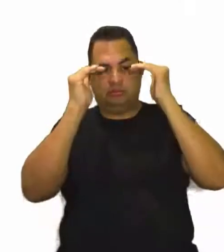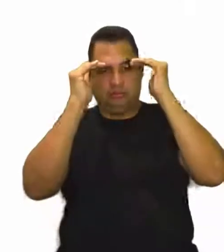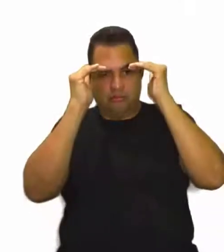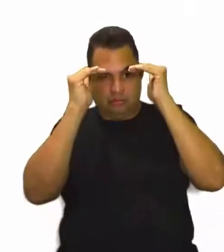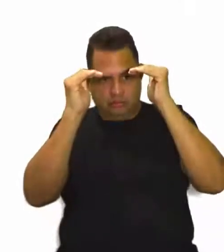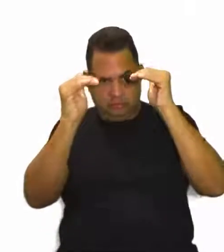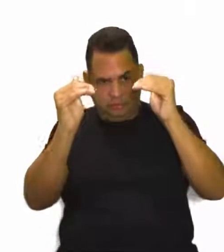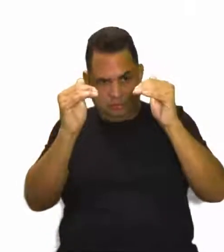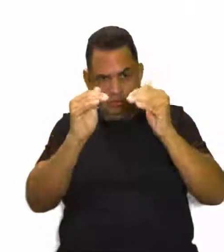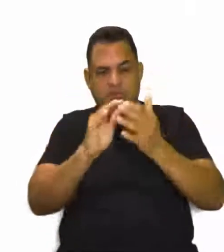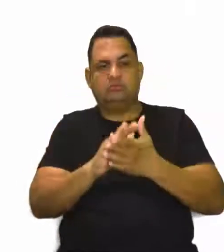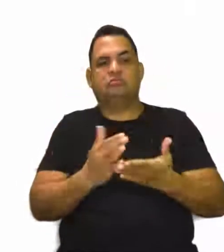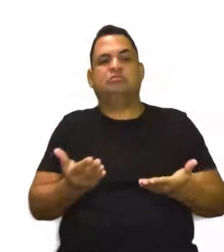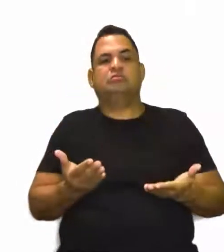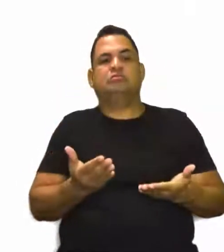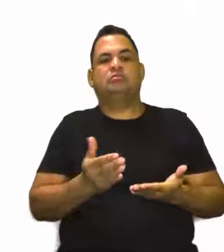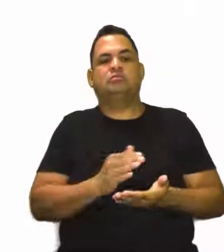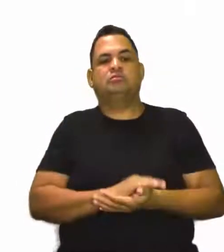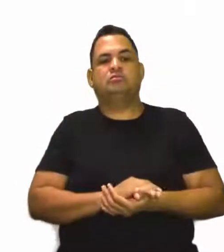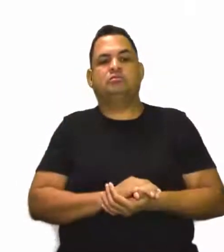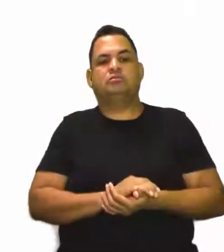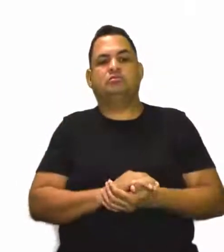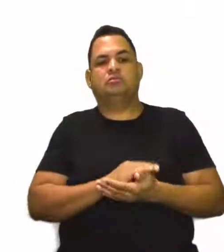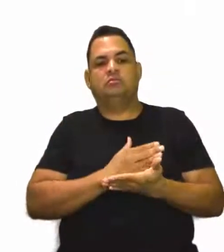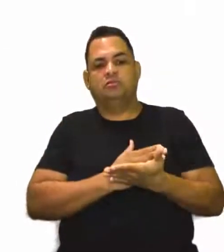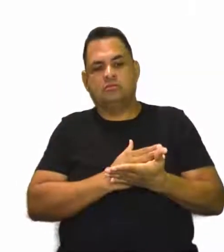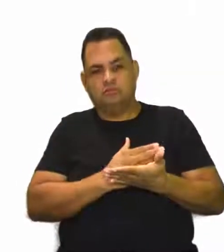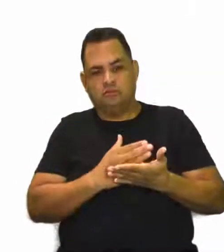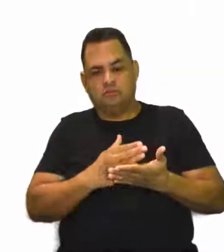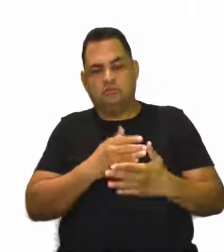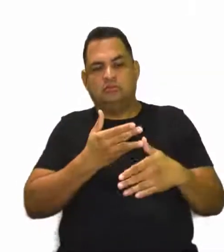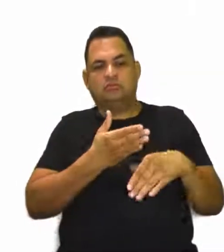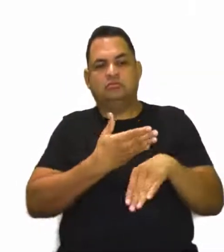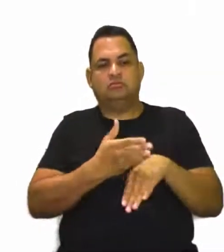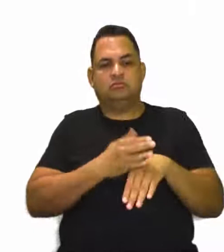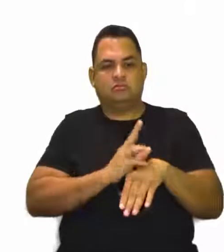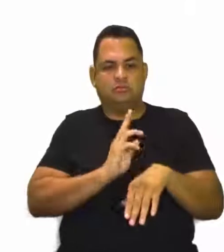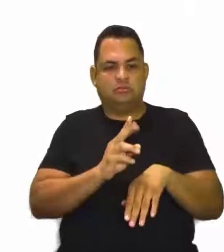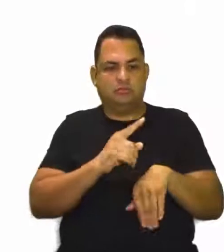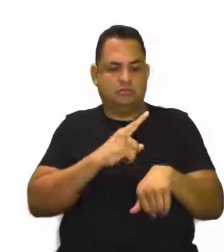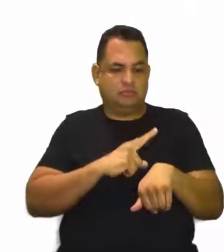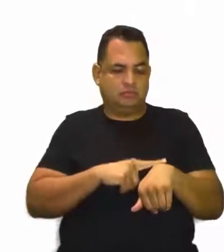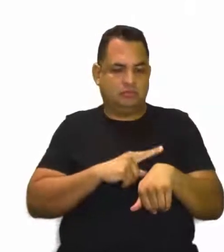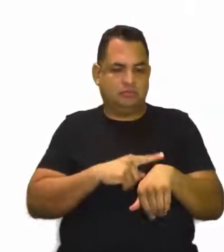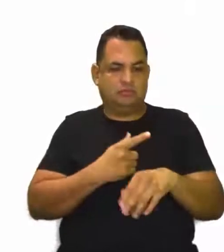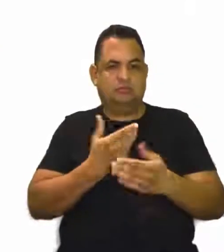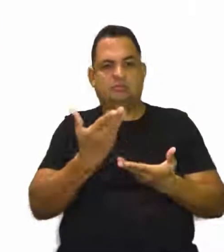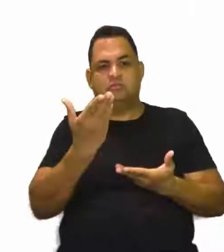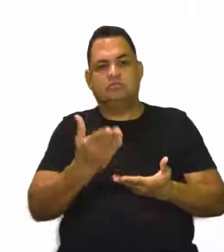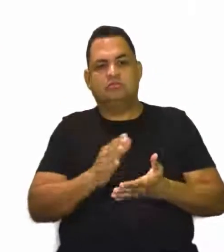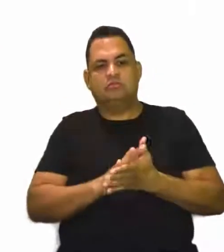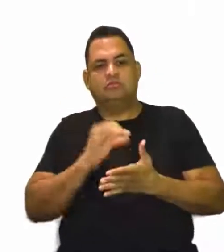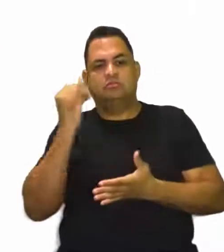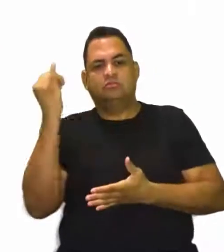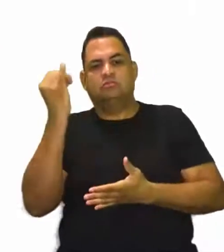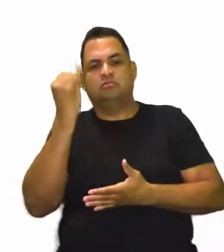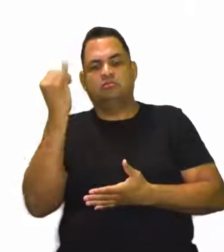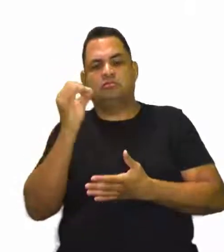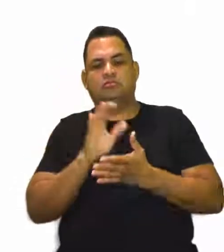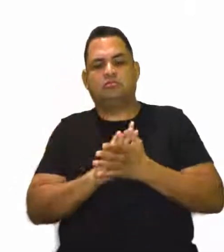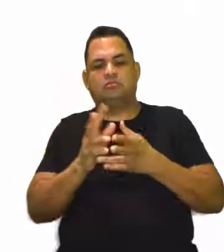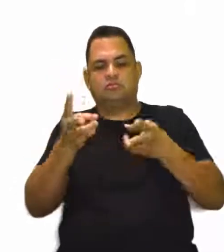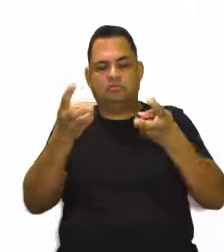treinamento, a considerar ali a duração e a intensidade do esforço. Falamos da escala de Borg, da importância ali de